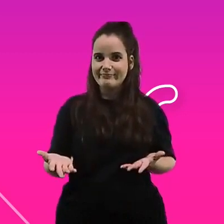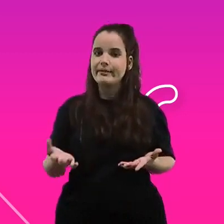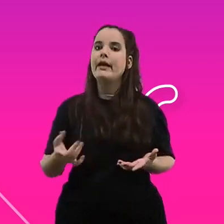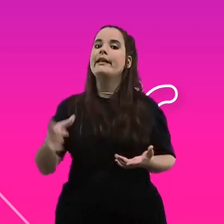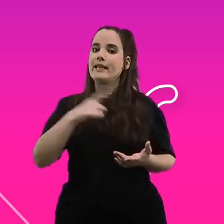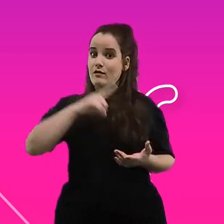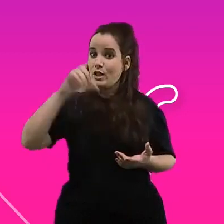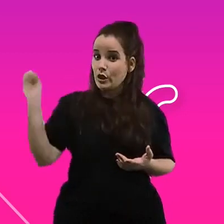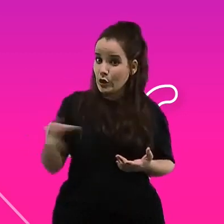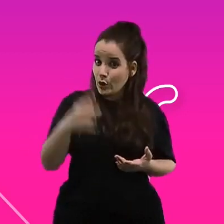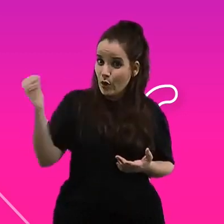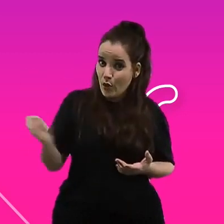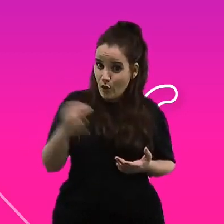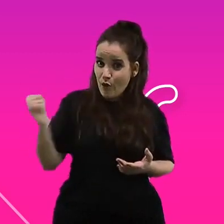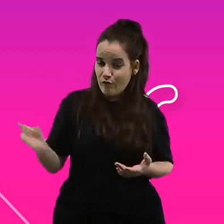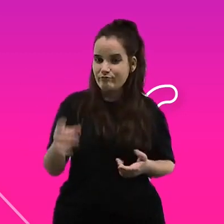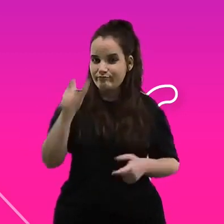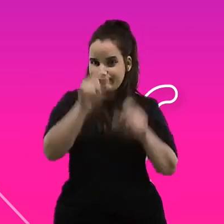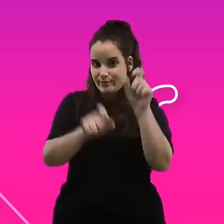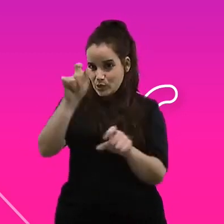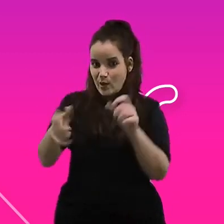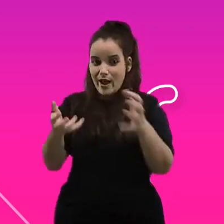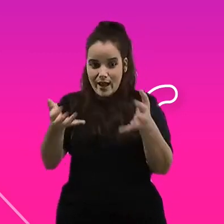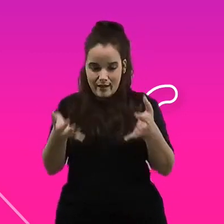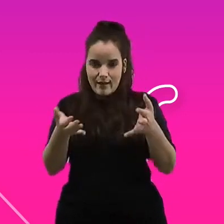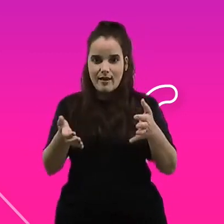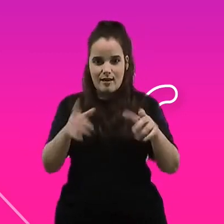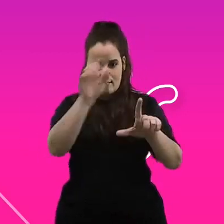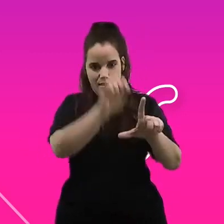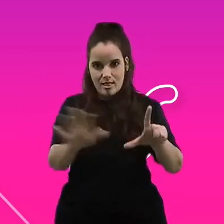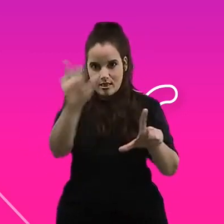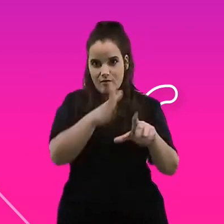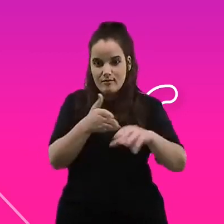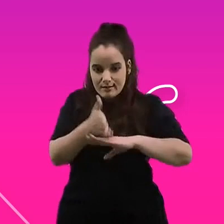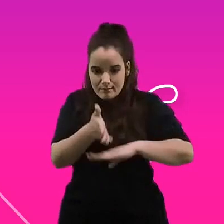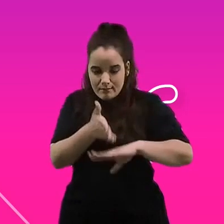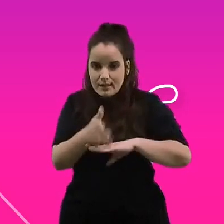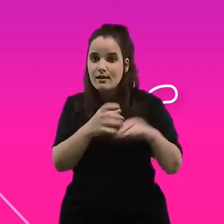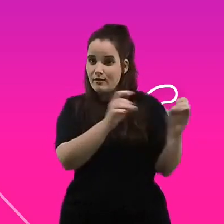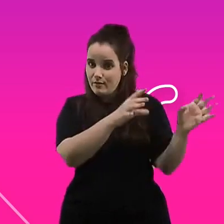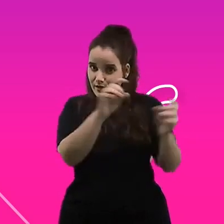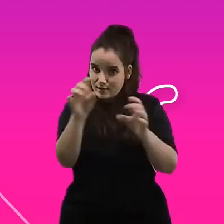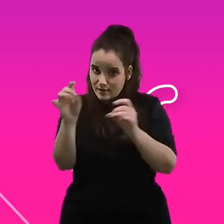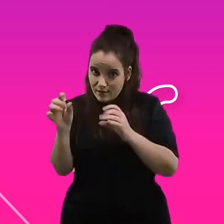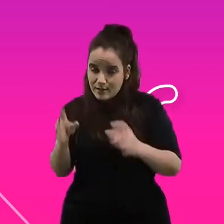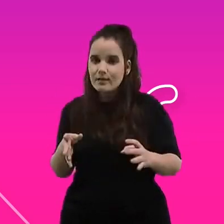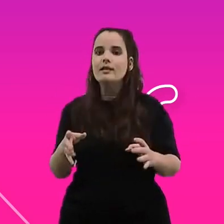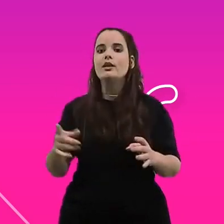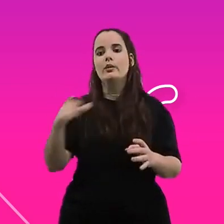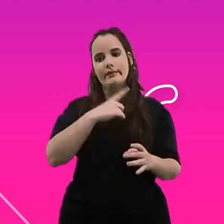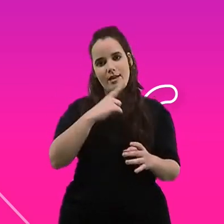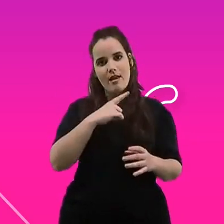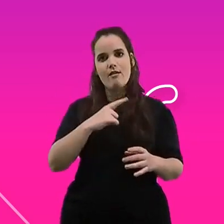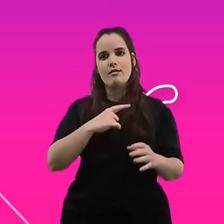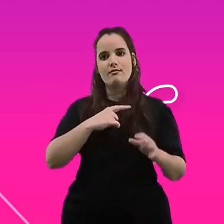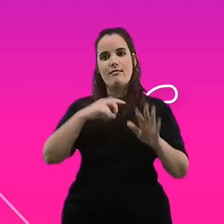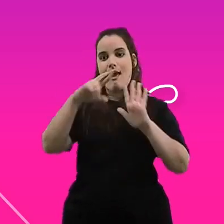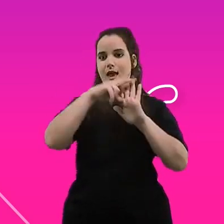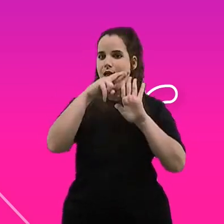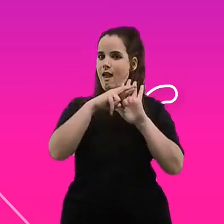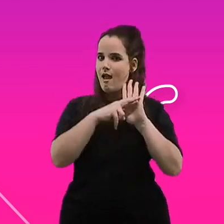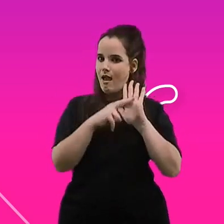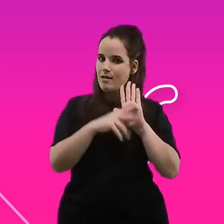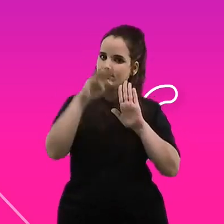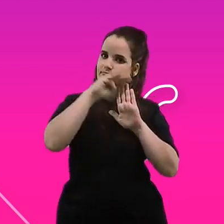novos vendedores dentro da plataforma, e justamente a gente reagiu também com uma série de medidas aí relacionadas